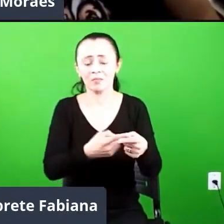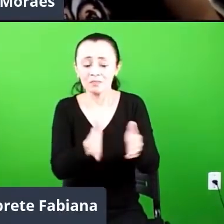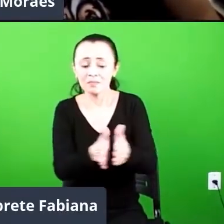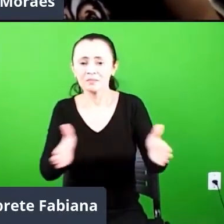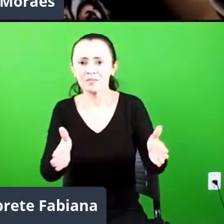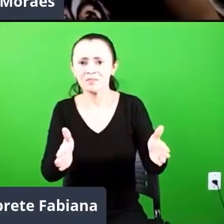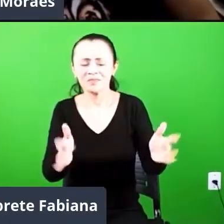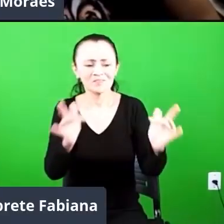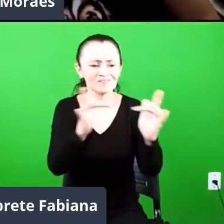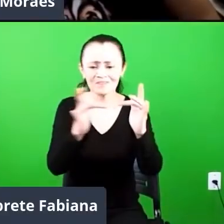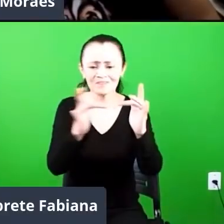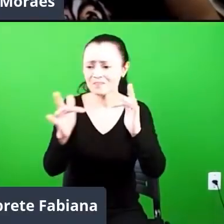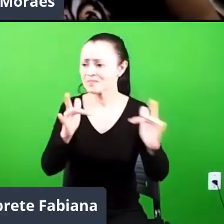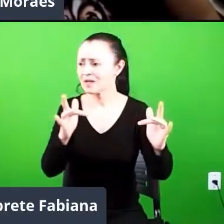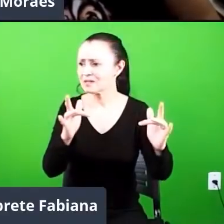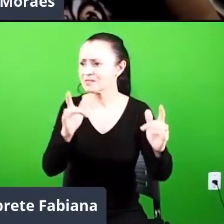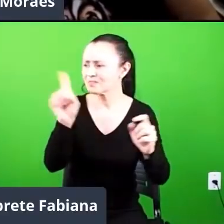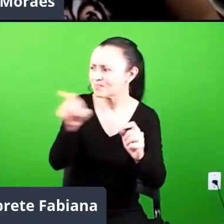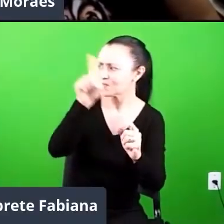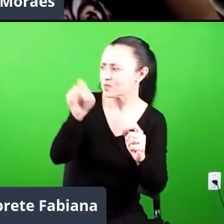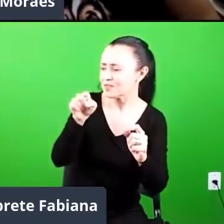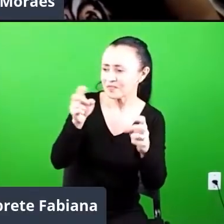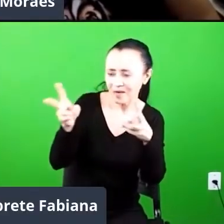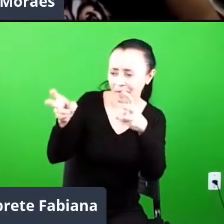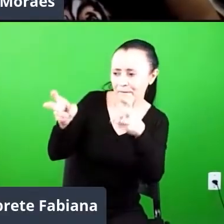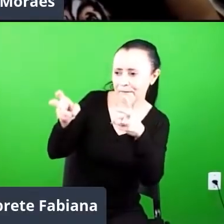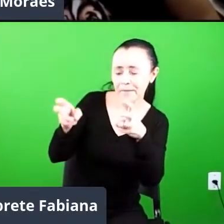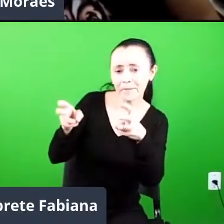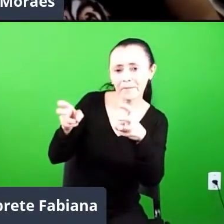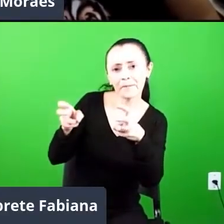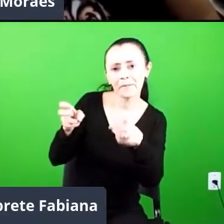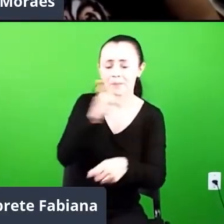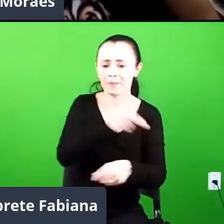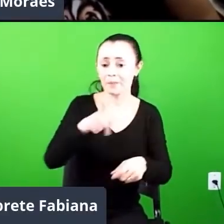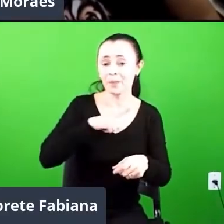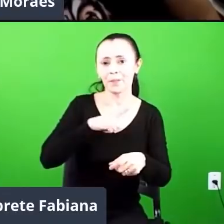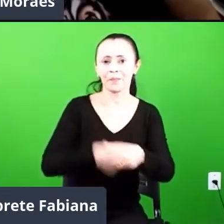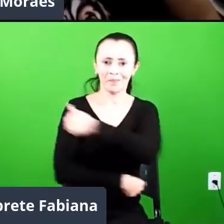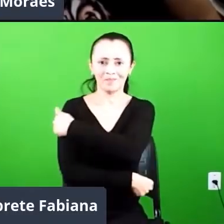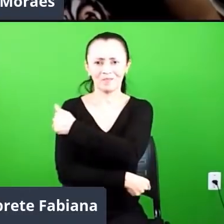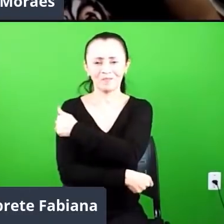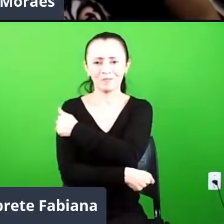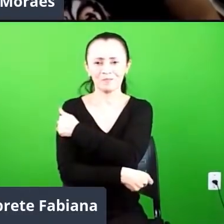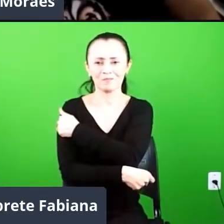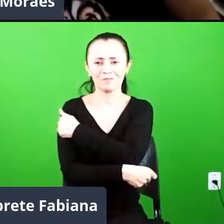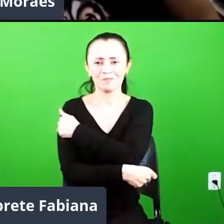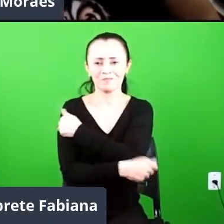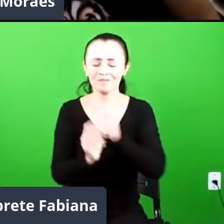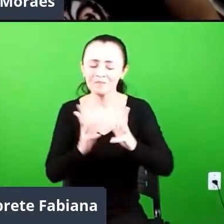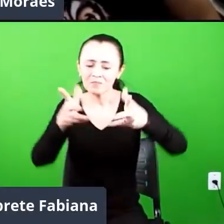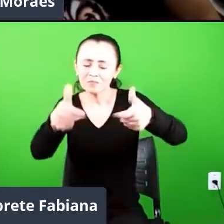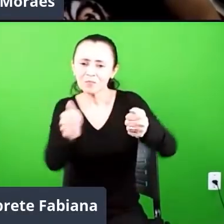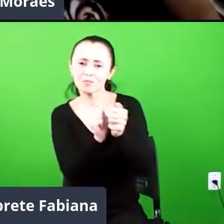de dúvida, o cochicho, a risadinha, esse movimento da sala que é tão gostoso de sentir. A gente sabe que às vezes a gente